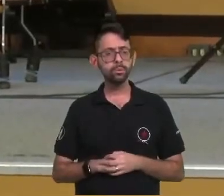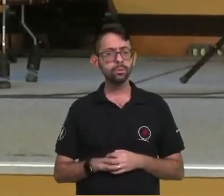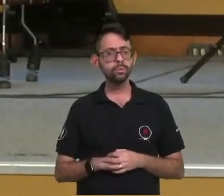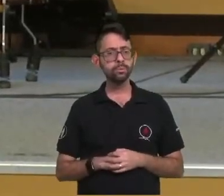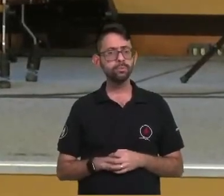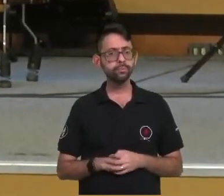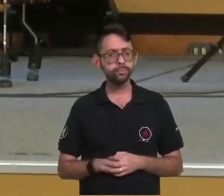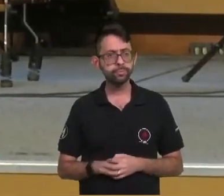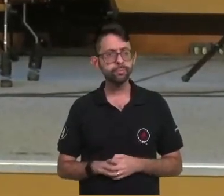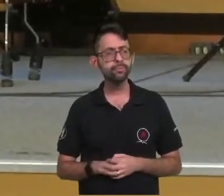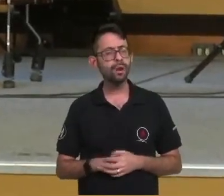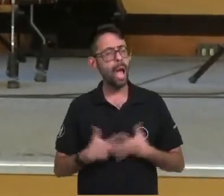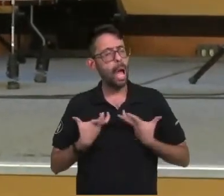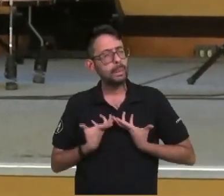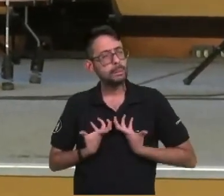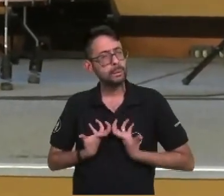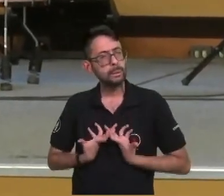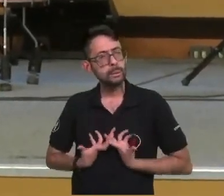Espera aí, cara.